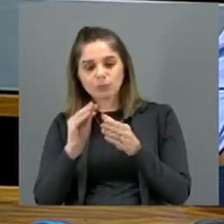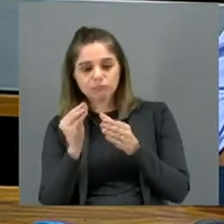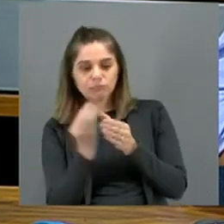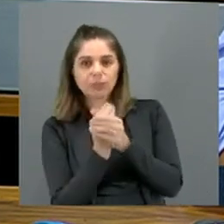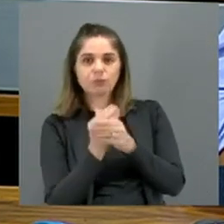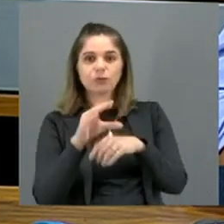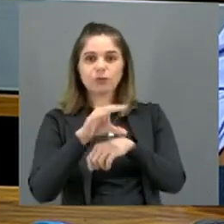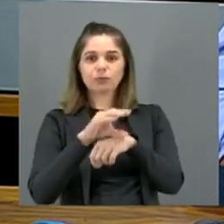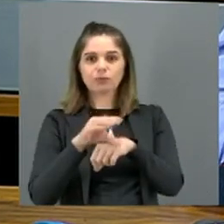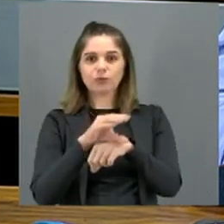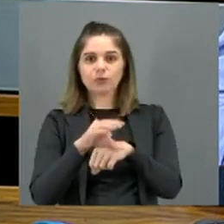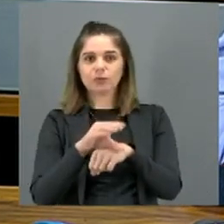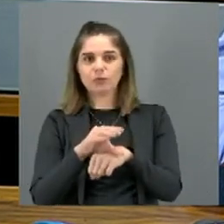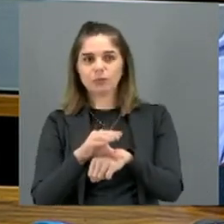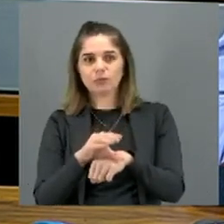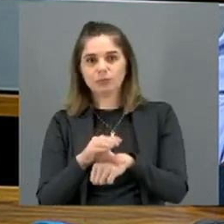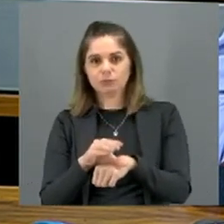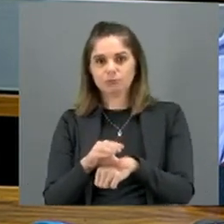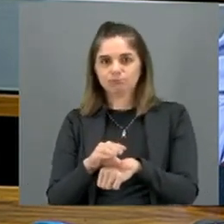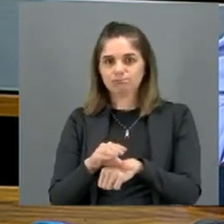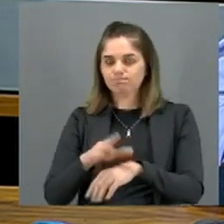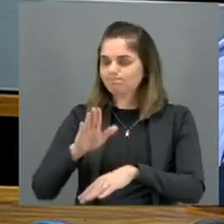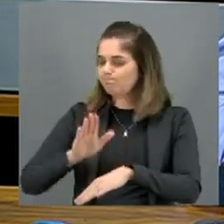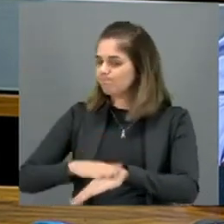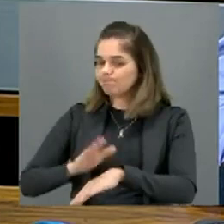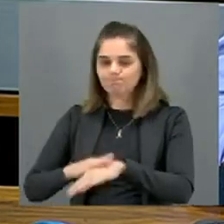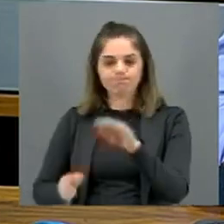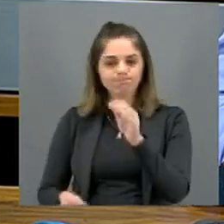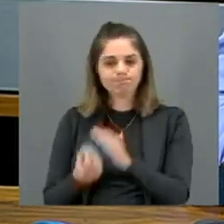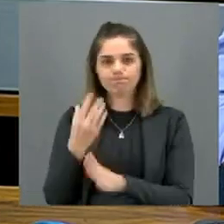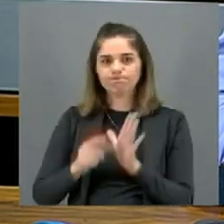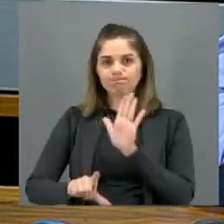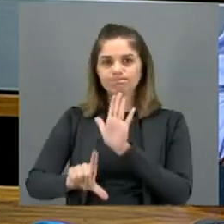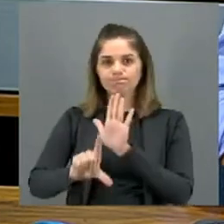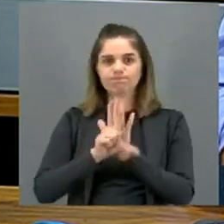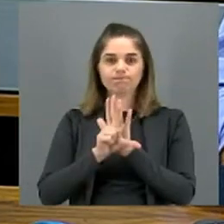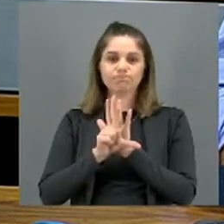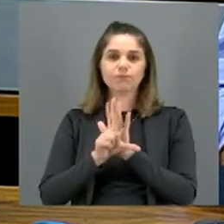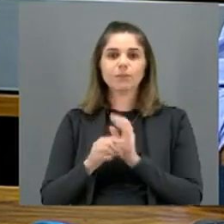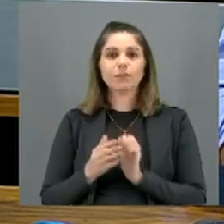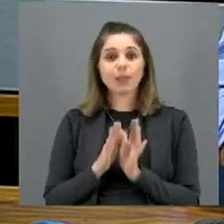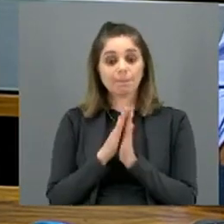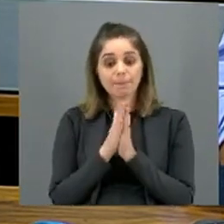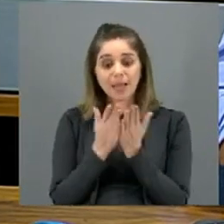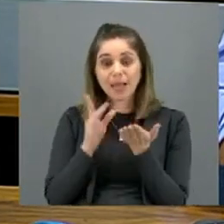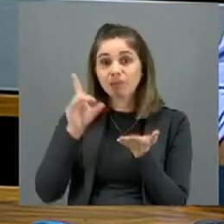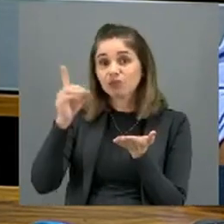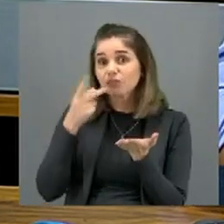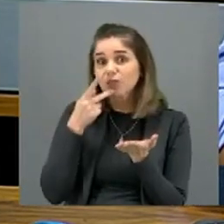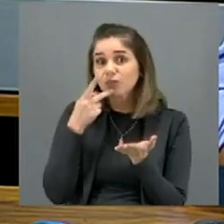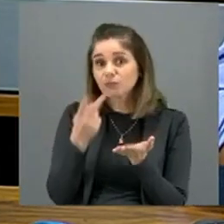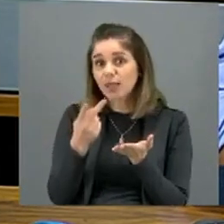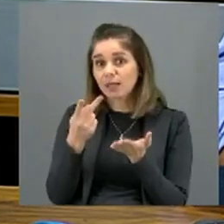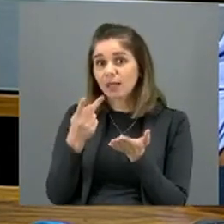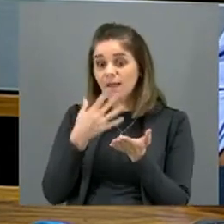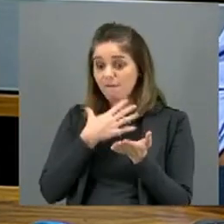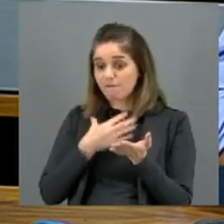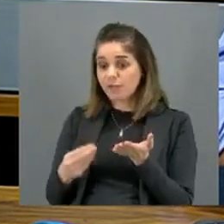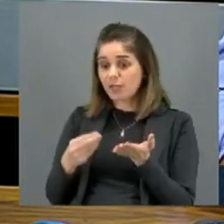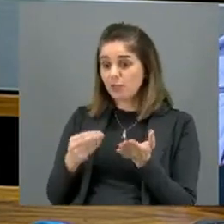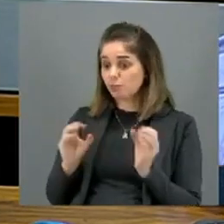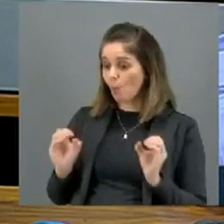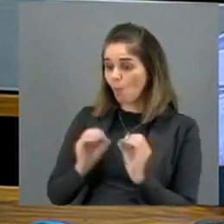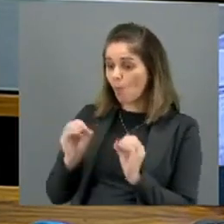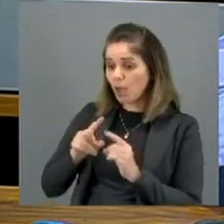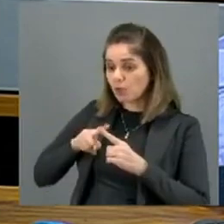de fazer a lei. A Bíblia diz que filho sem correção